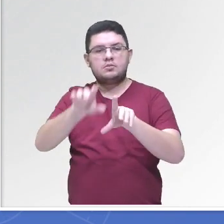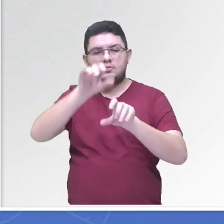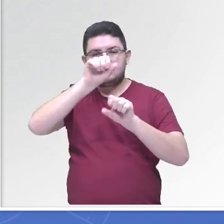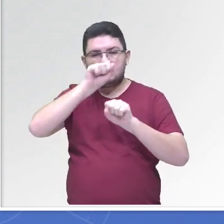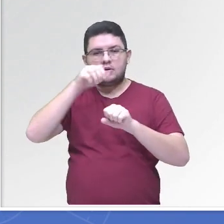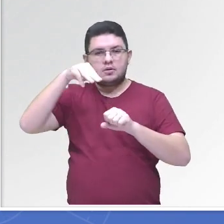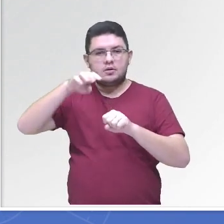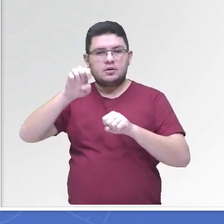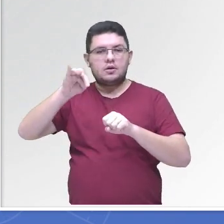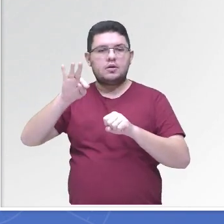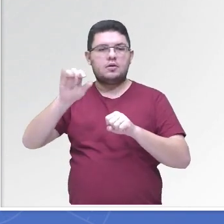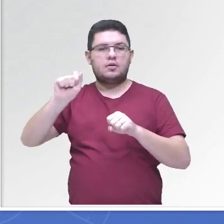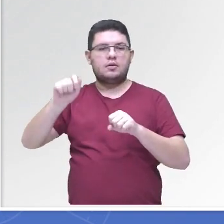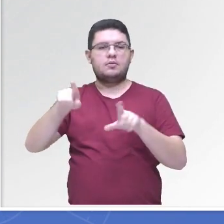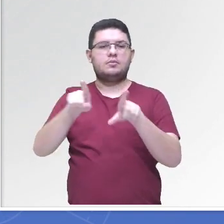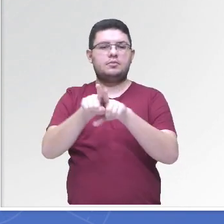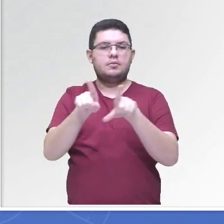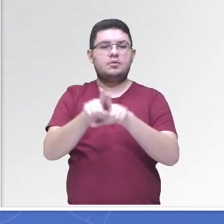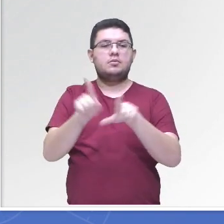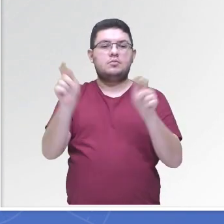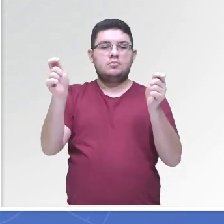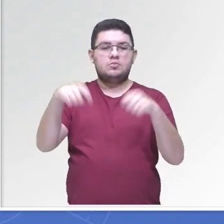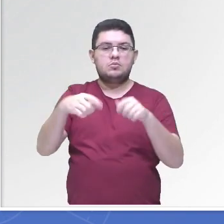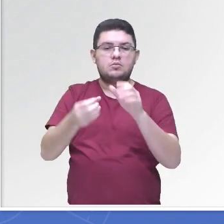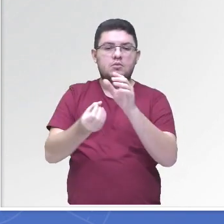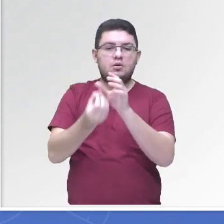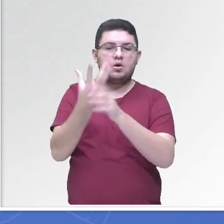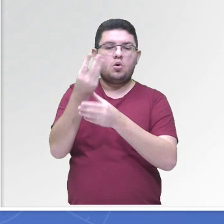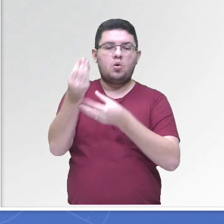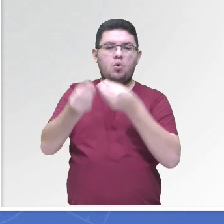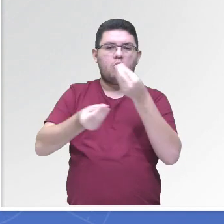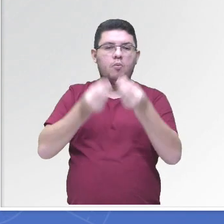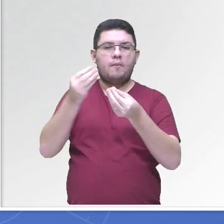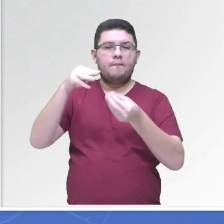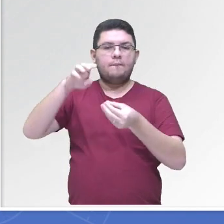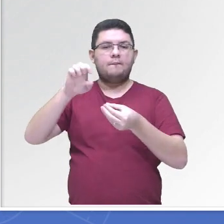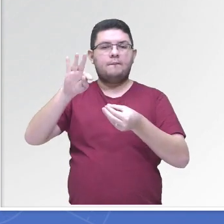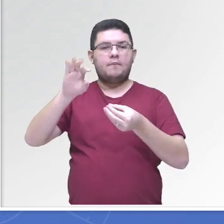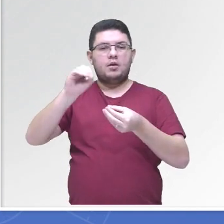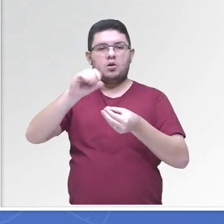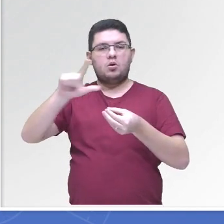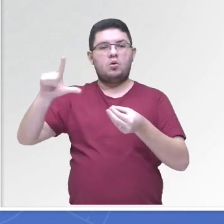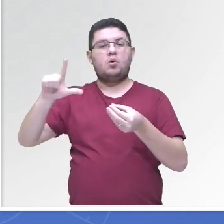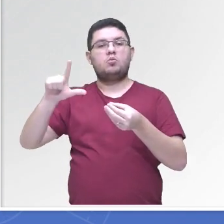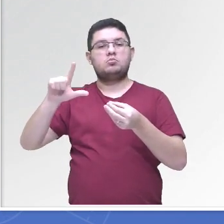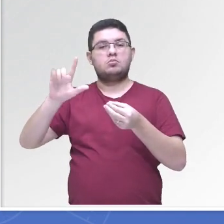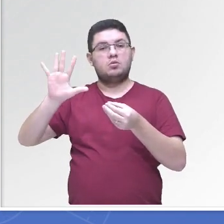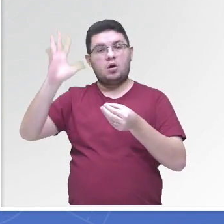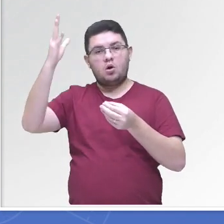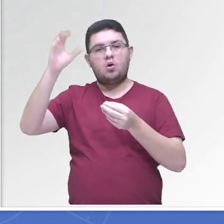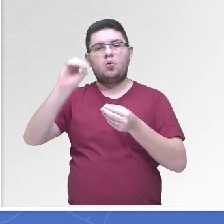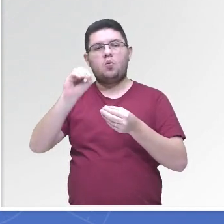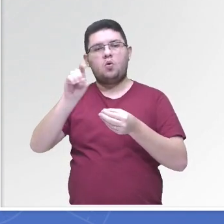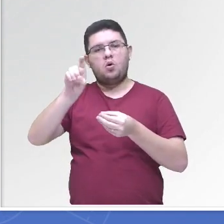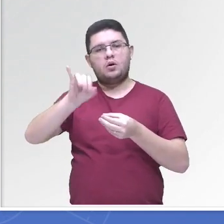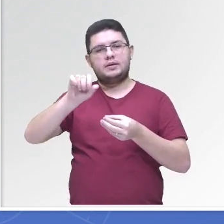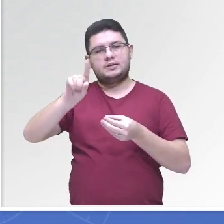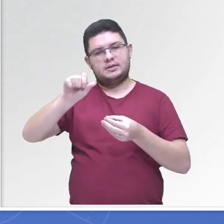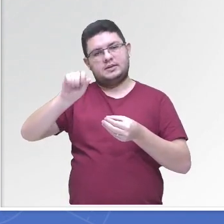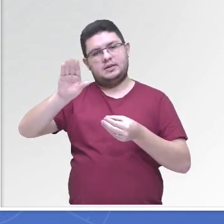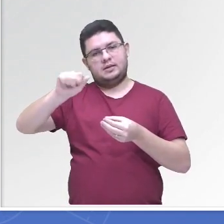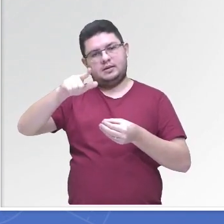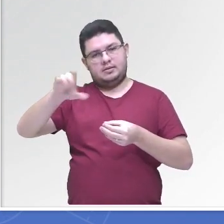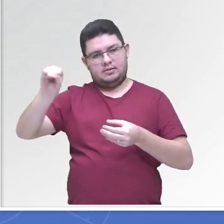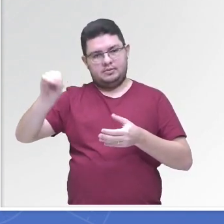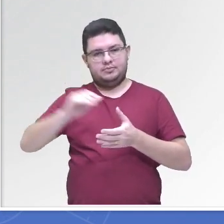obtida sinteticamente pela oxidação do mentol. Aqui algumas características desses princípios